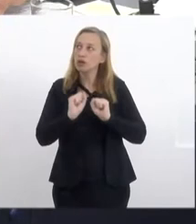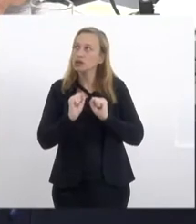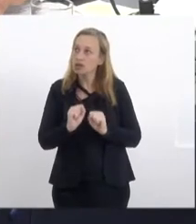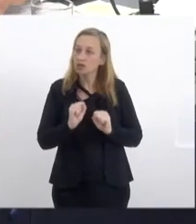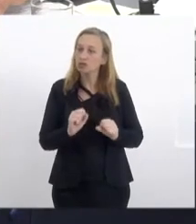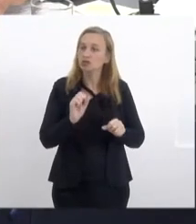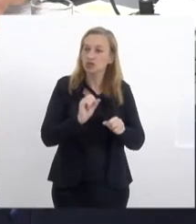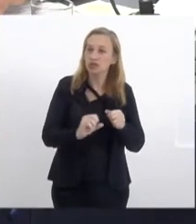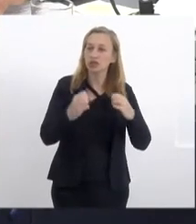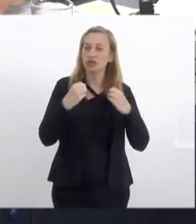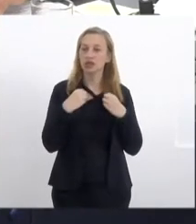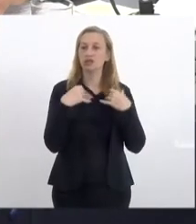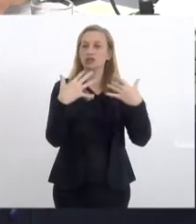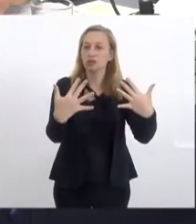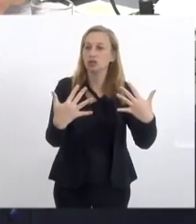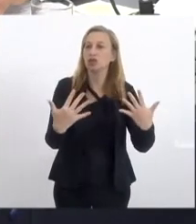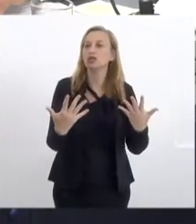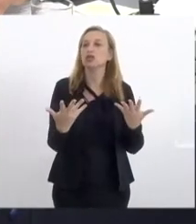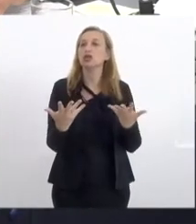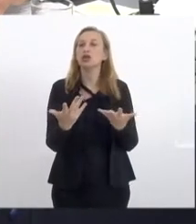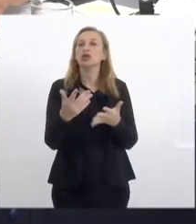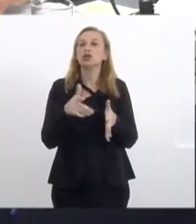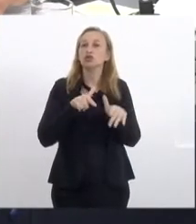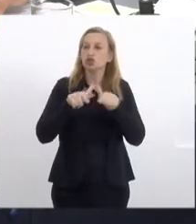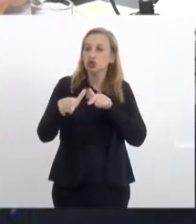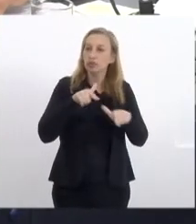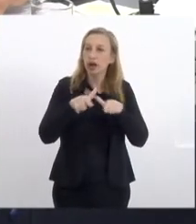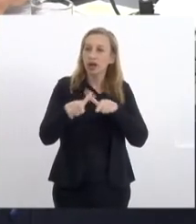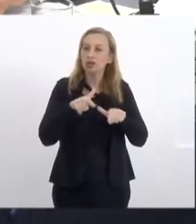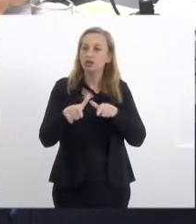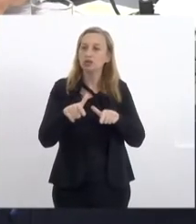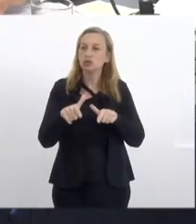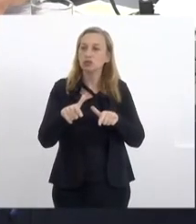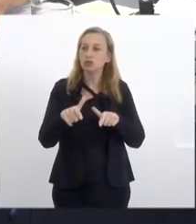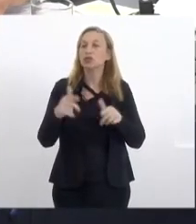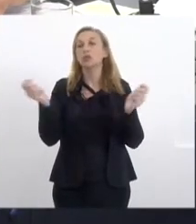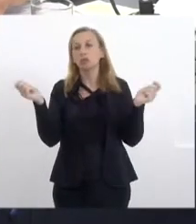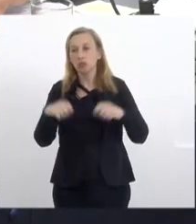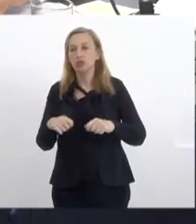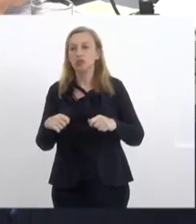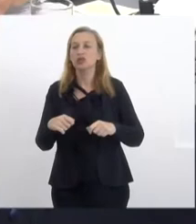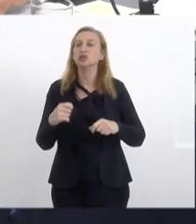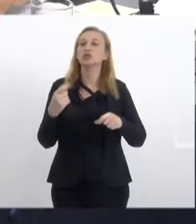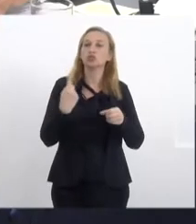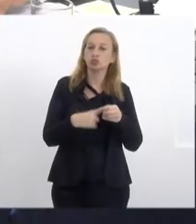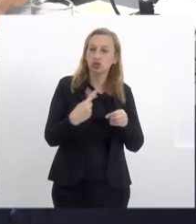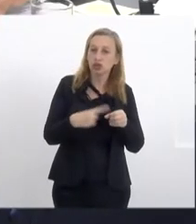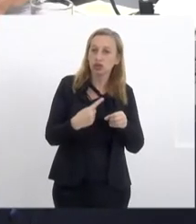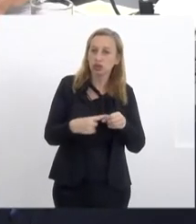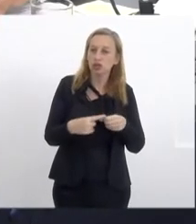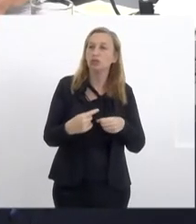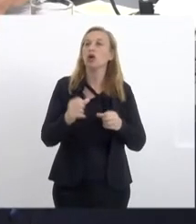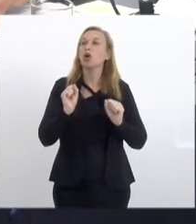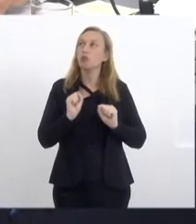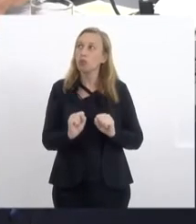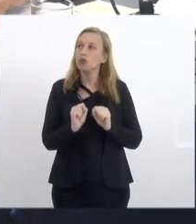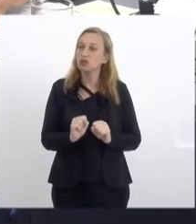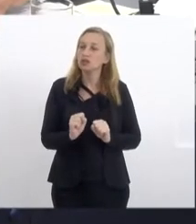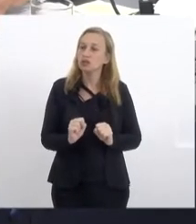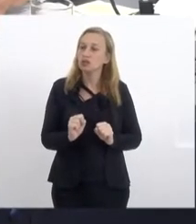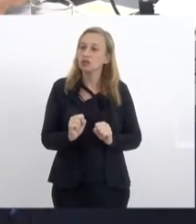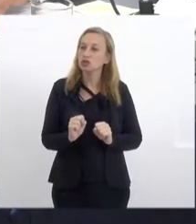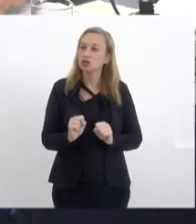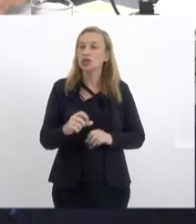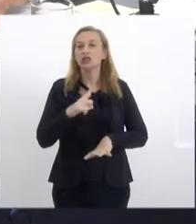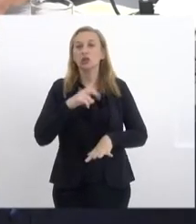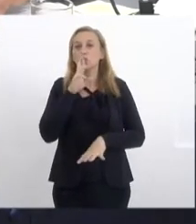fazer audiências, fazer com que os trabalhos eles venham ser potencializados no município e aí a gente pode